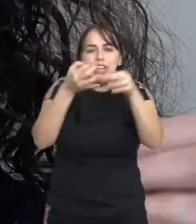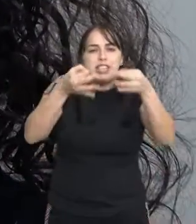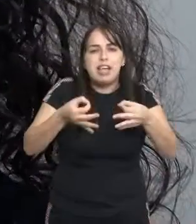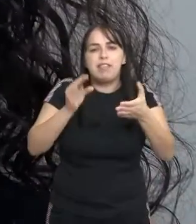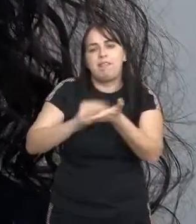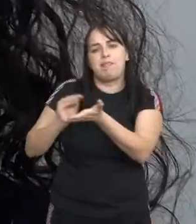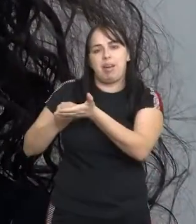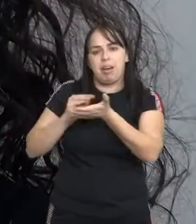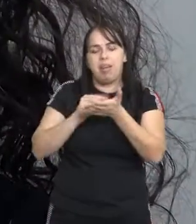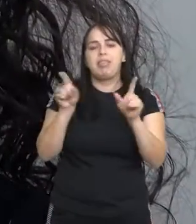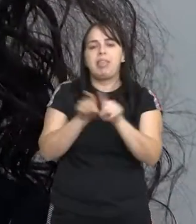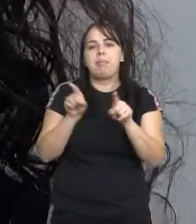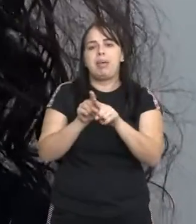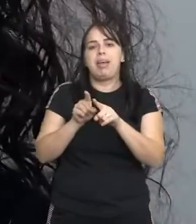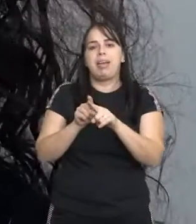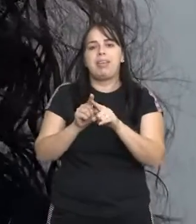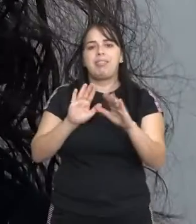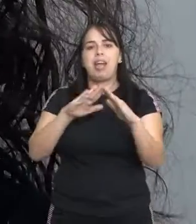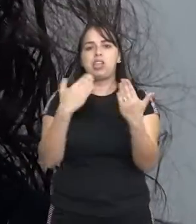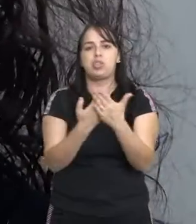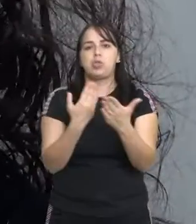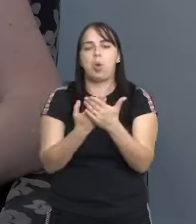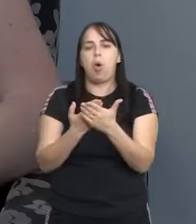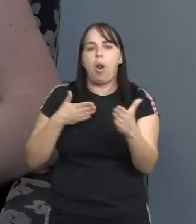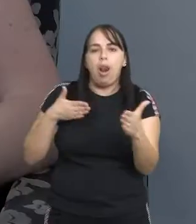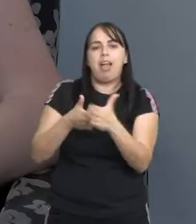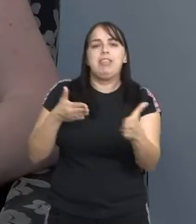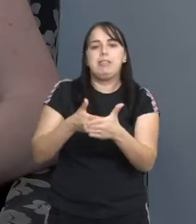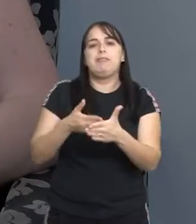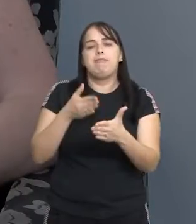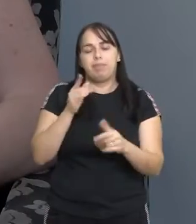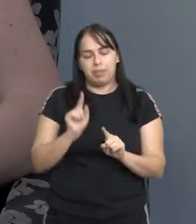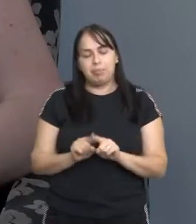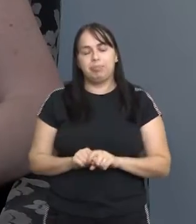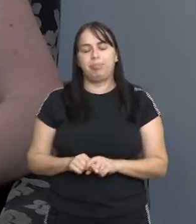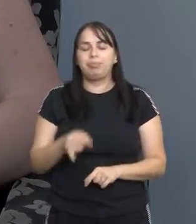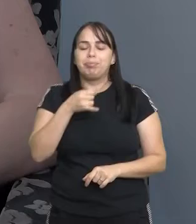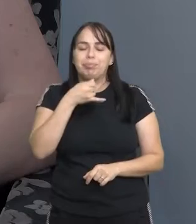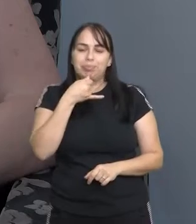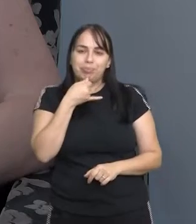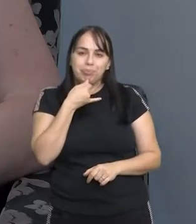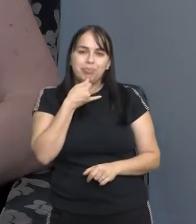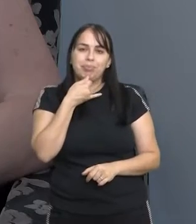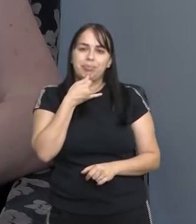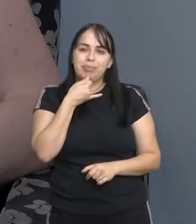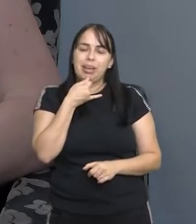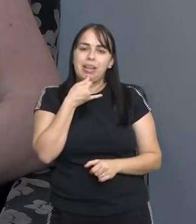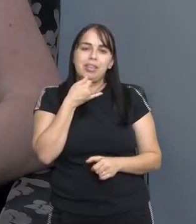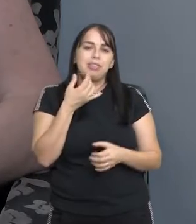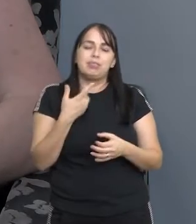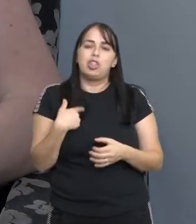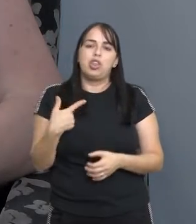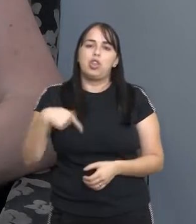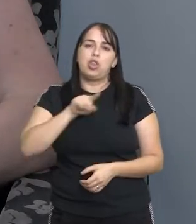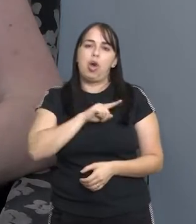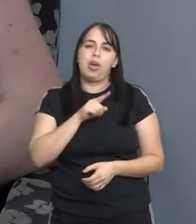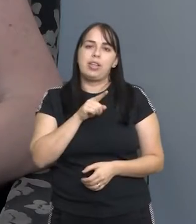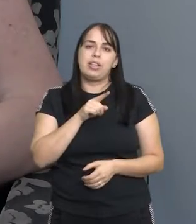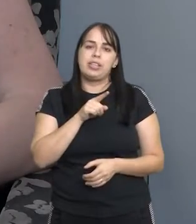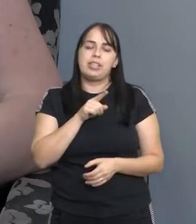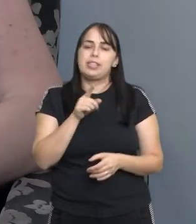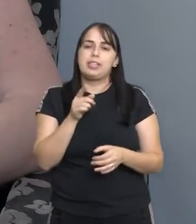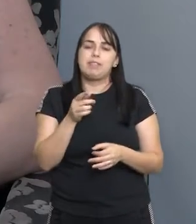a dificuldade no acesso à educação pública. Infelizmente, a gente ainda não tem um preparo